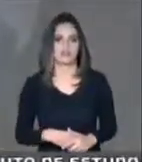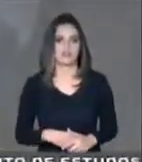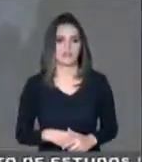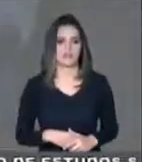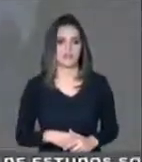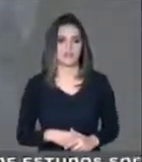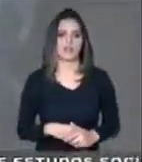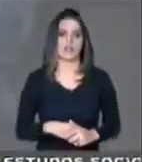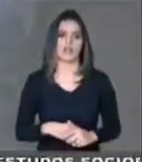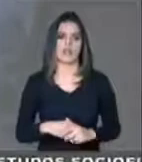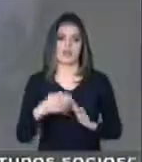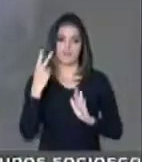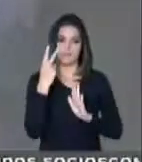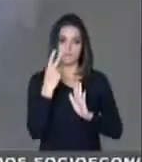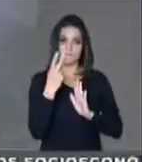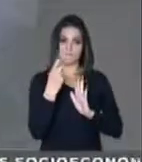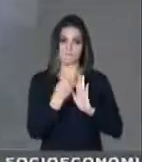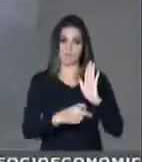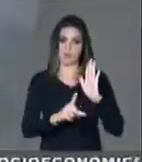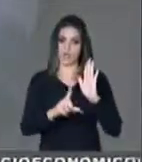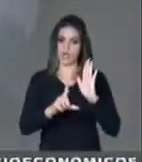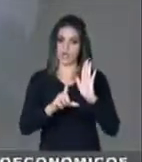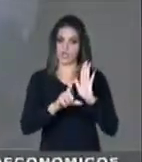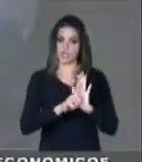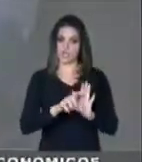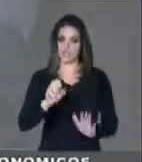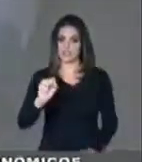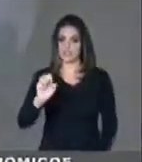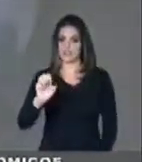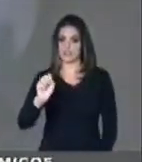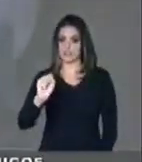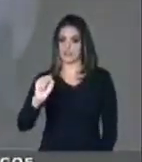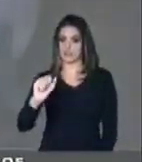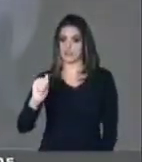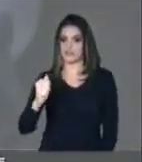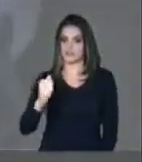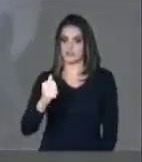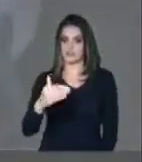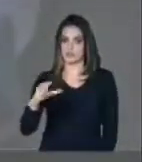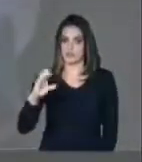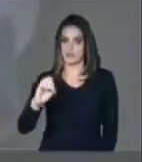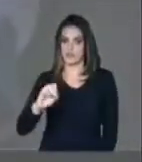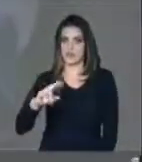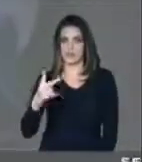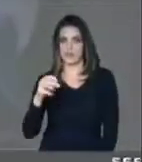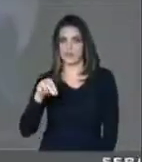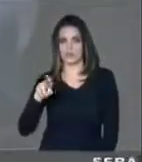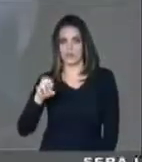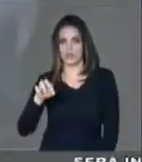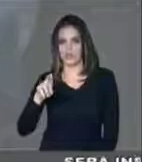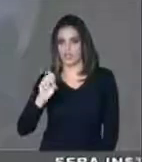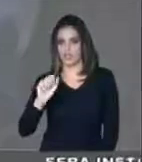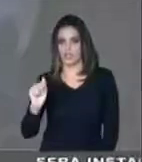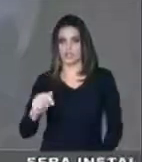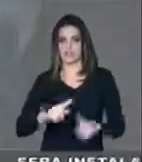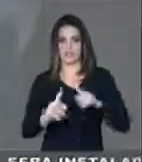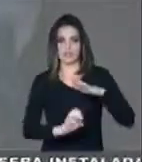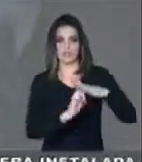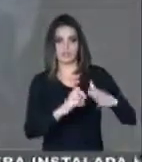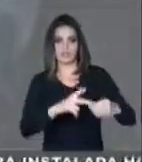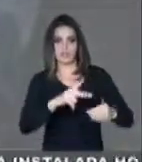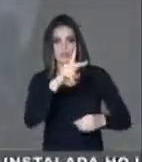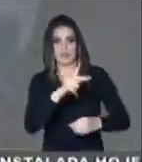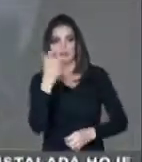cessão onerosa. Nós sabemos que a União é a dona dos recursos petrolíferos, mas a Petrobras ganhou a titularidade